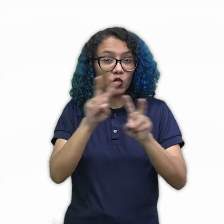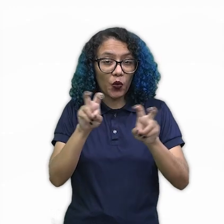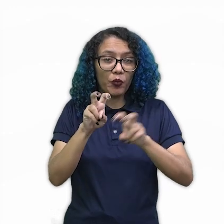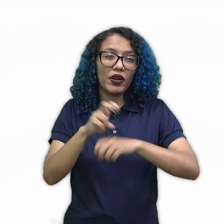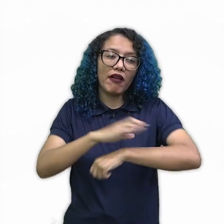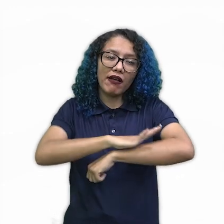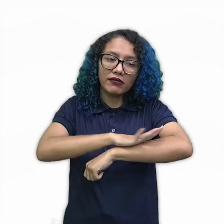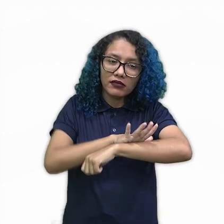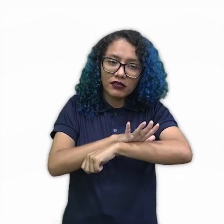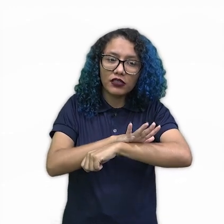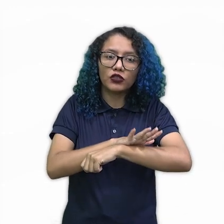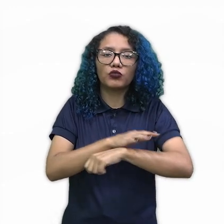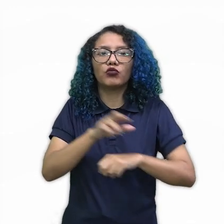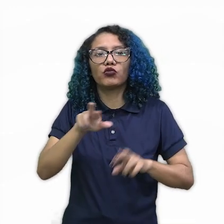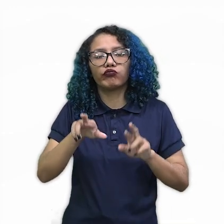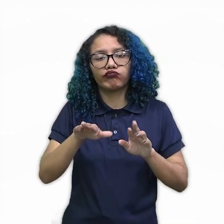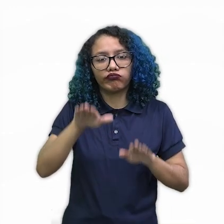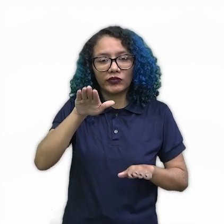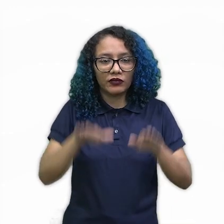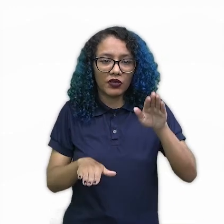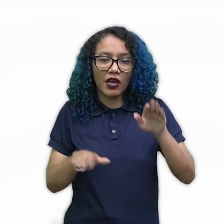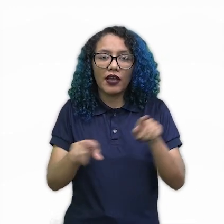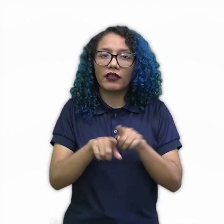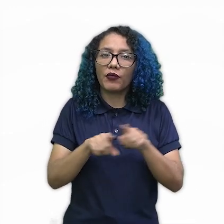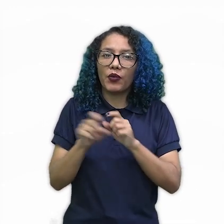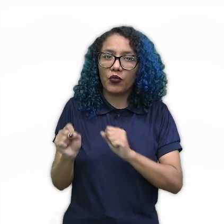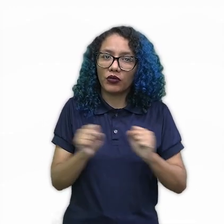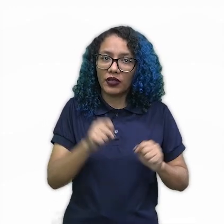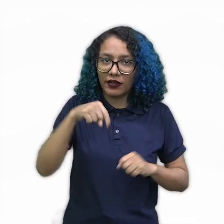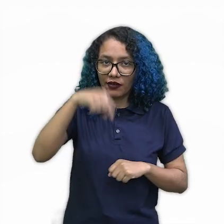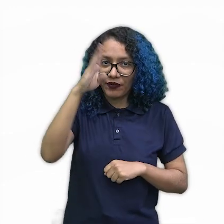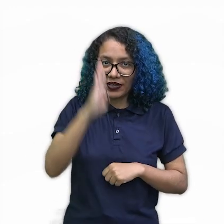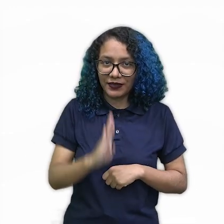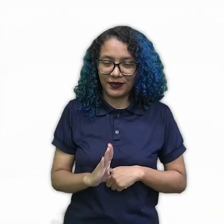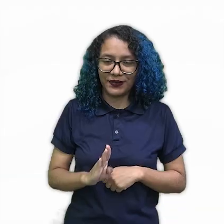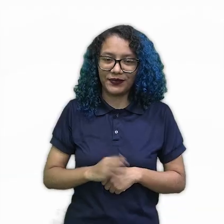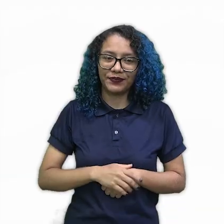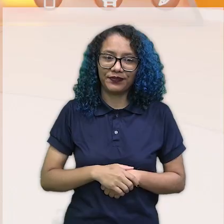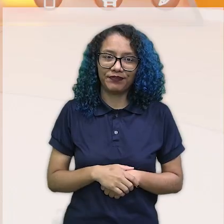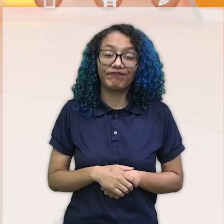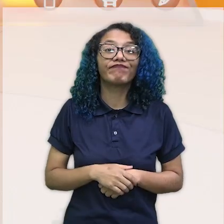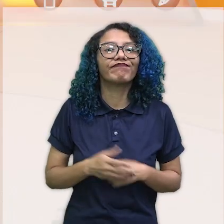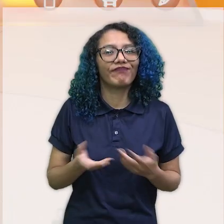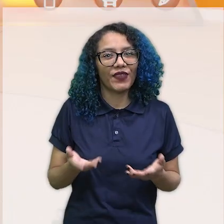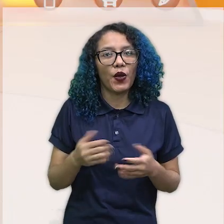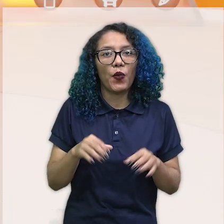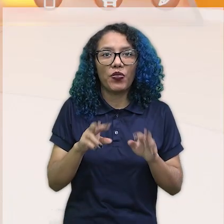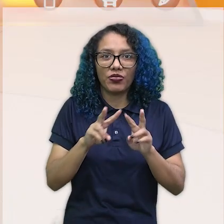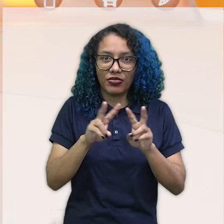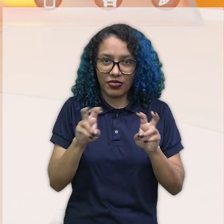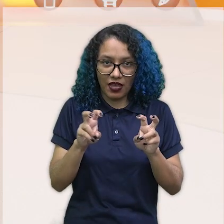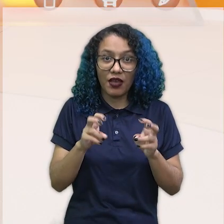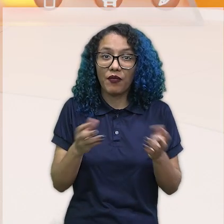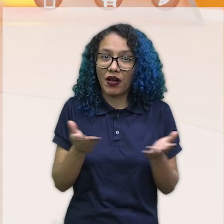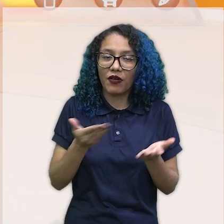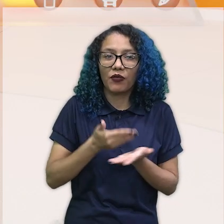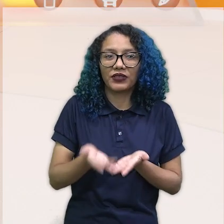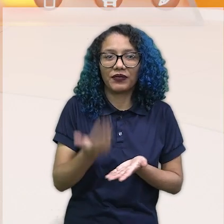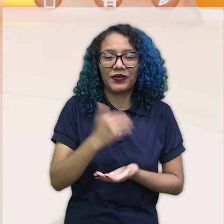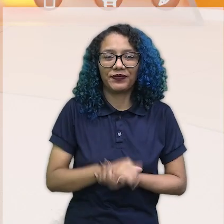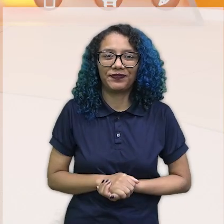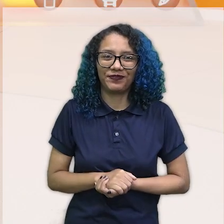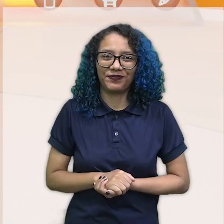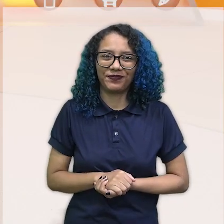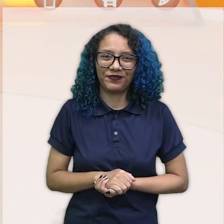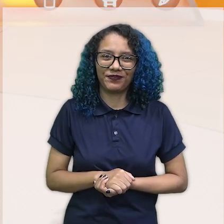o racismo, a desigualdade e poder no Brasil. Então, esse é o tema da nossa